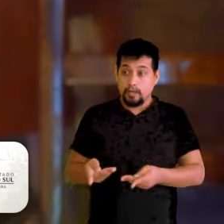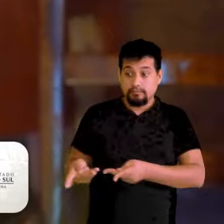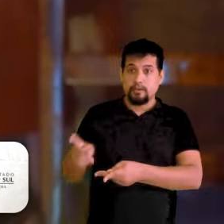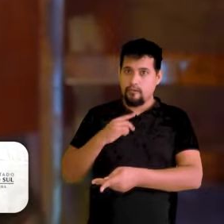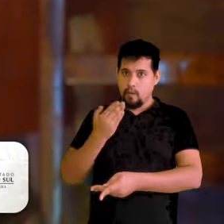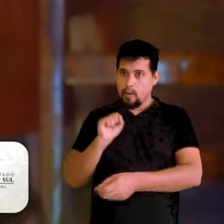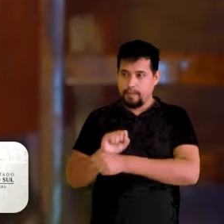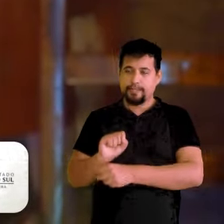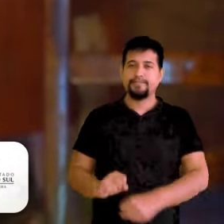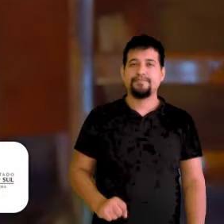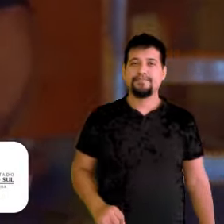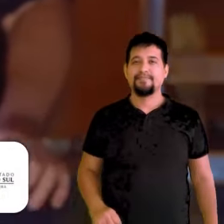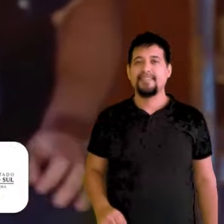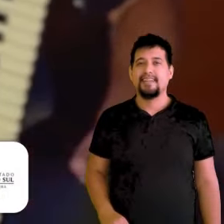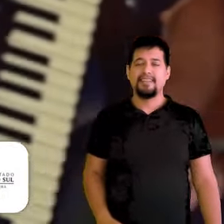lado ali, tá bueno?